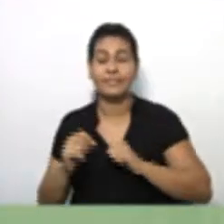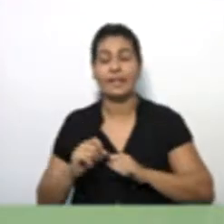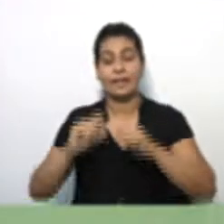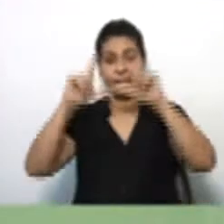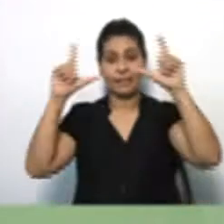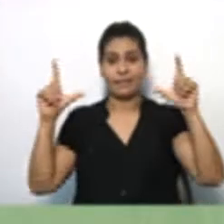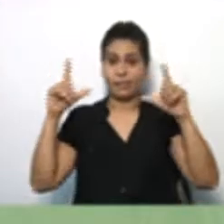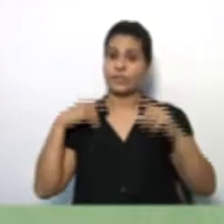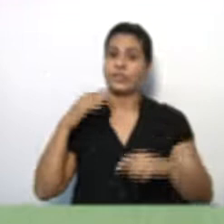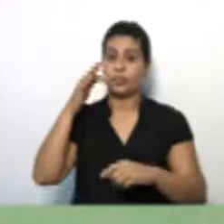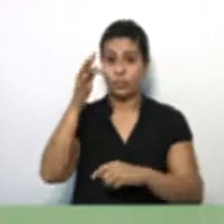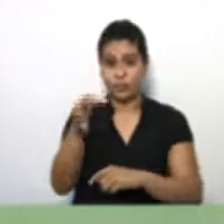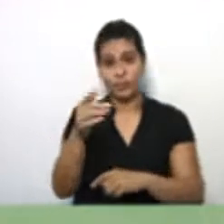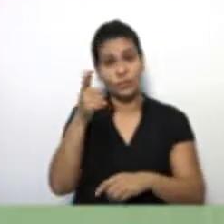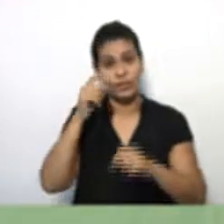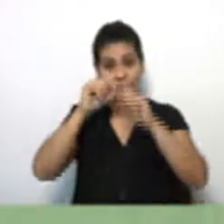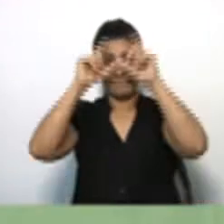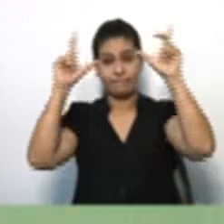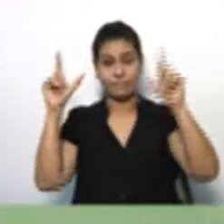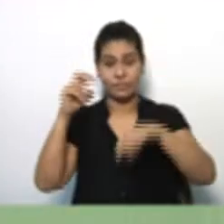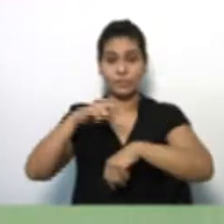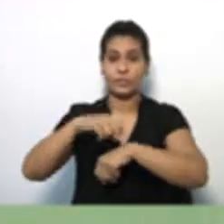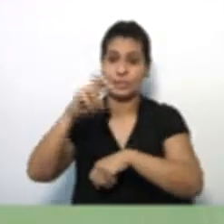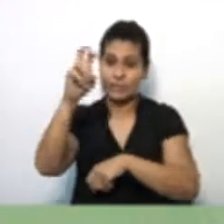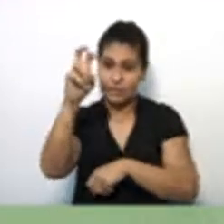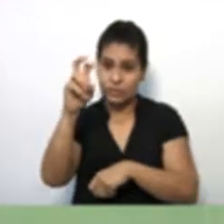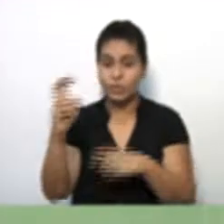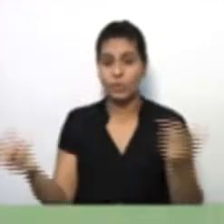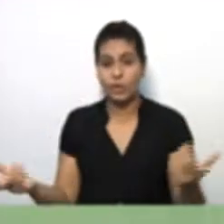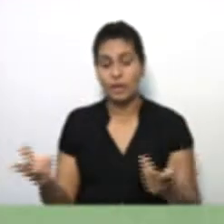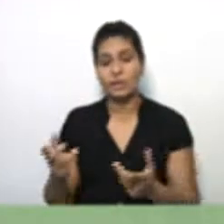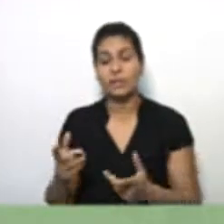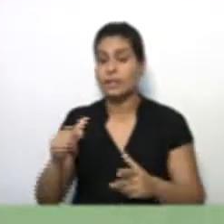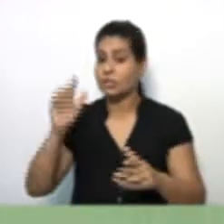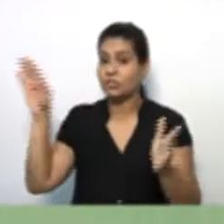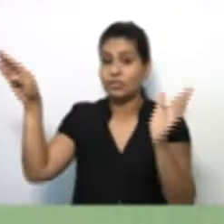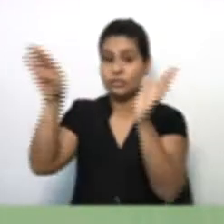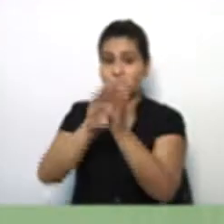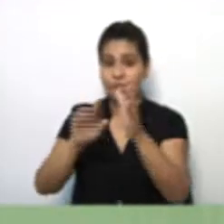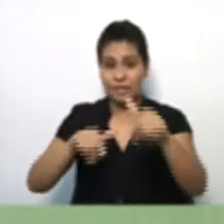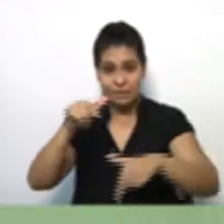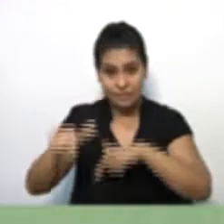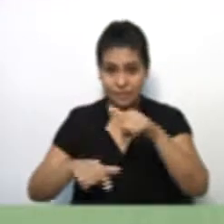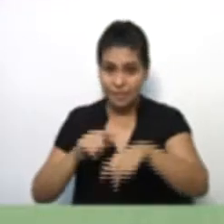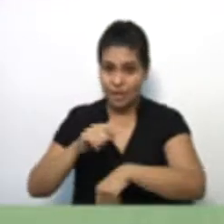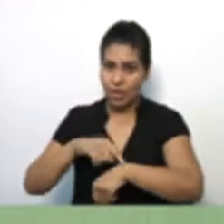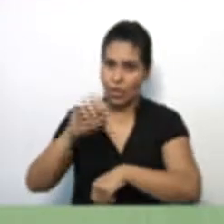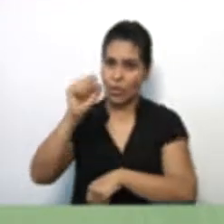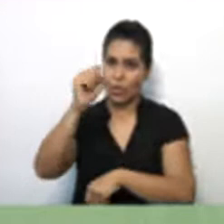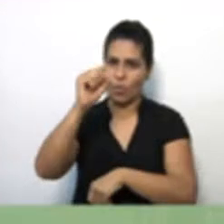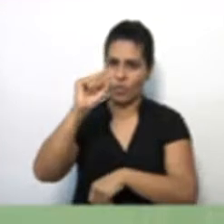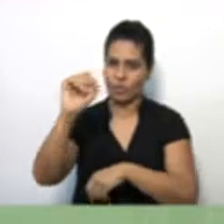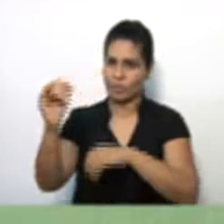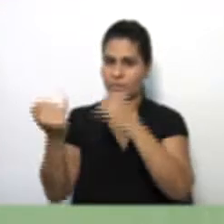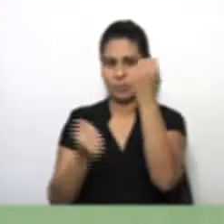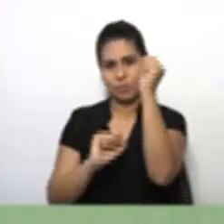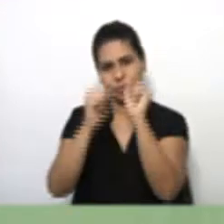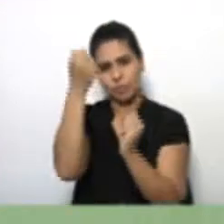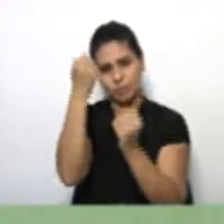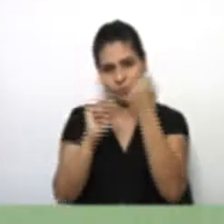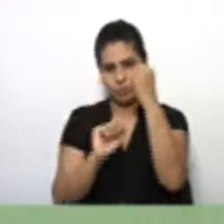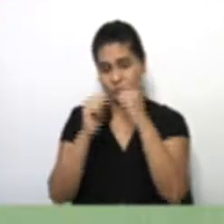que é o quê? Você acordando às 5, chegando às 8 horas no trabalho, lá no teu trabalho, tá? Lá na indústria, tá